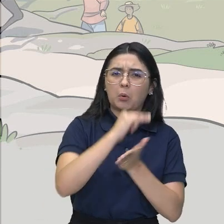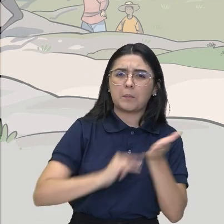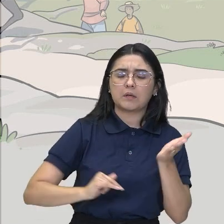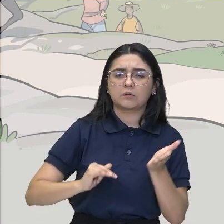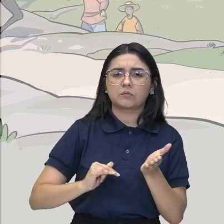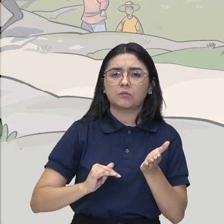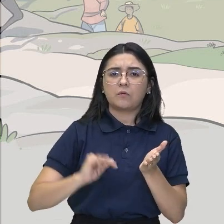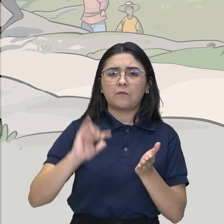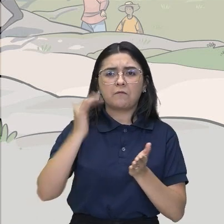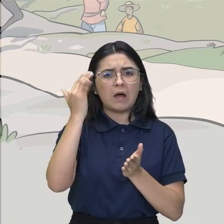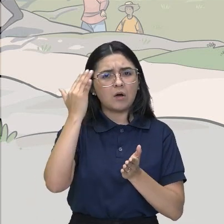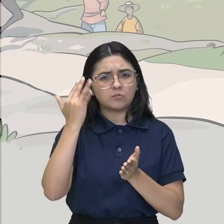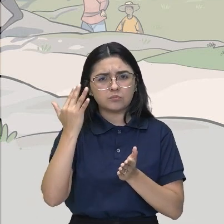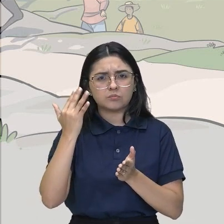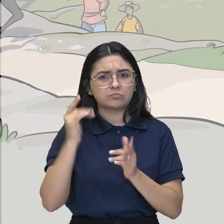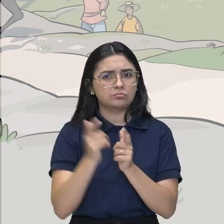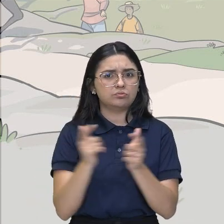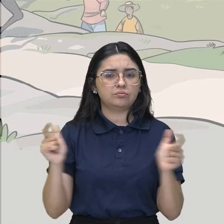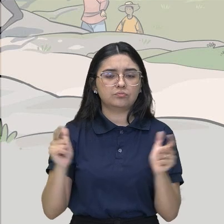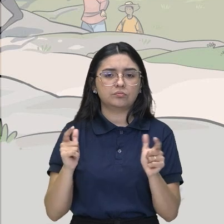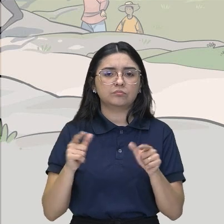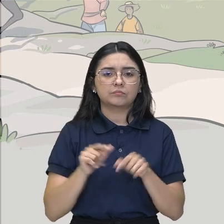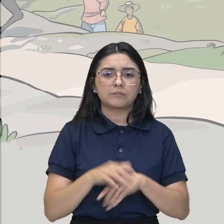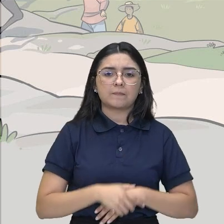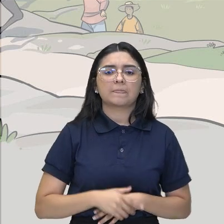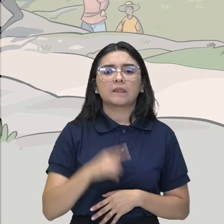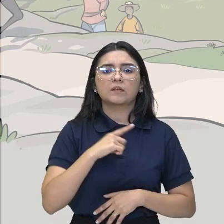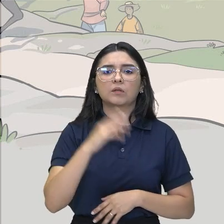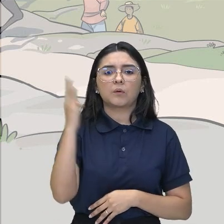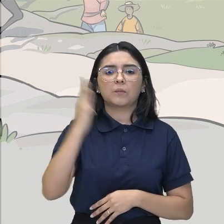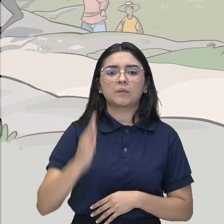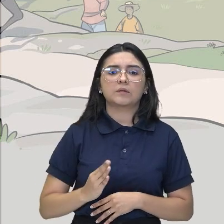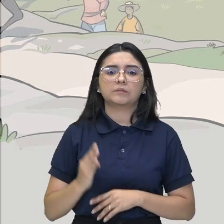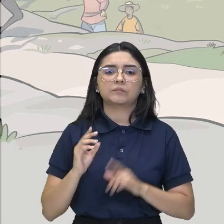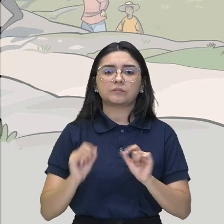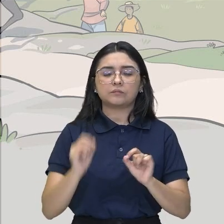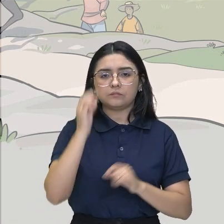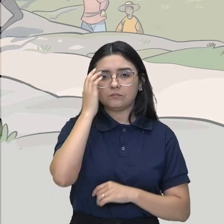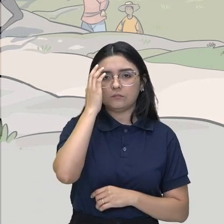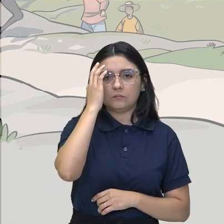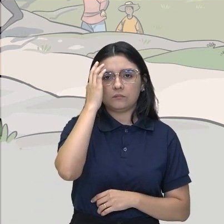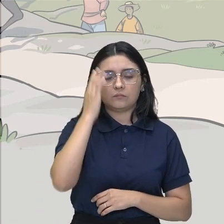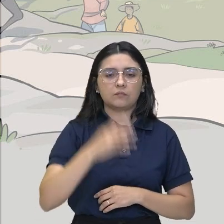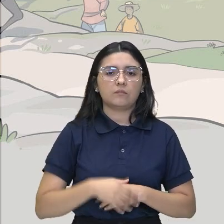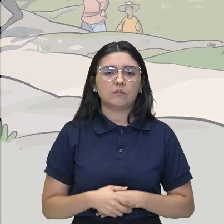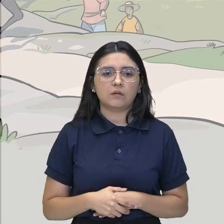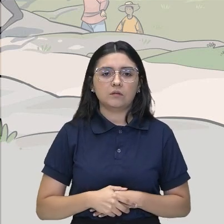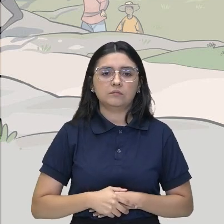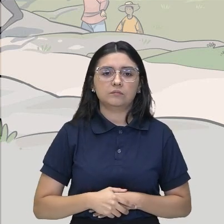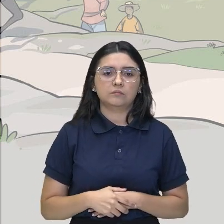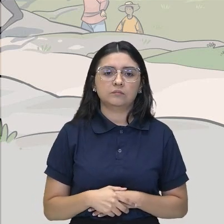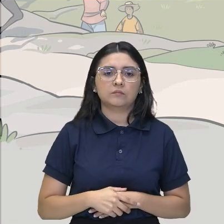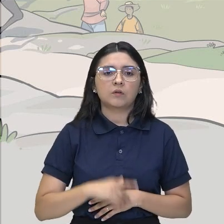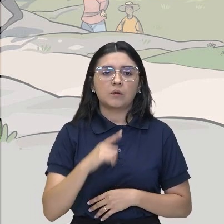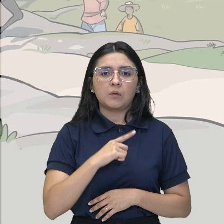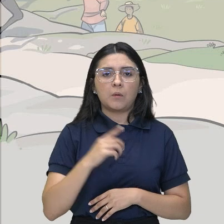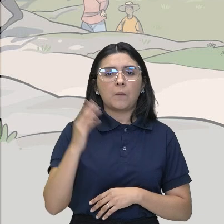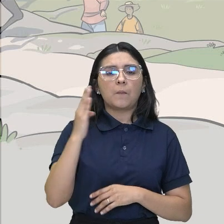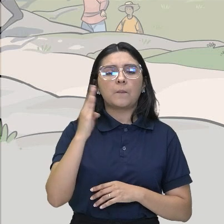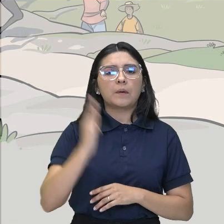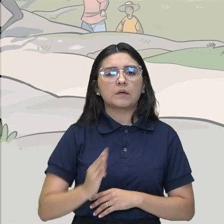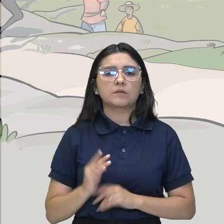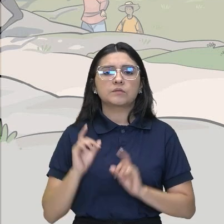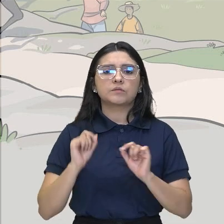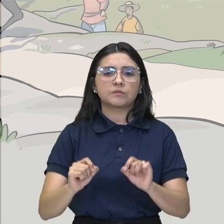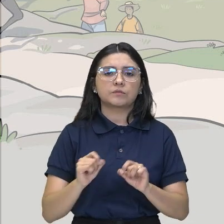falsificação, fazendo com que o Brasil se tornasse um país não do pequeno proprietário, não da pequena propriedade, mas sim um país ligado ali